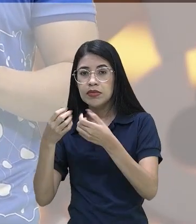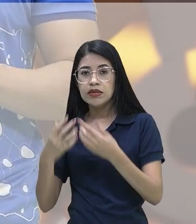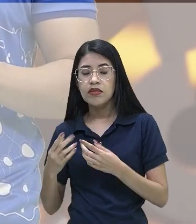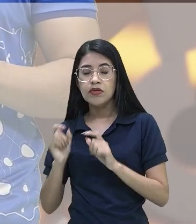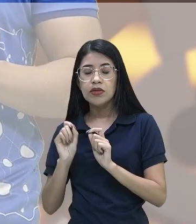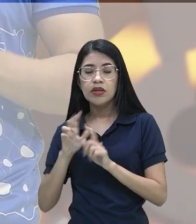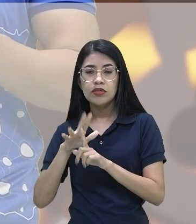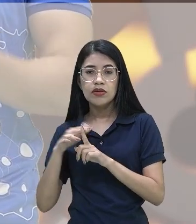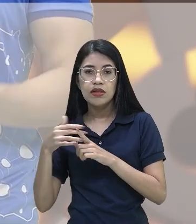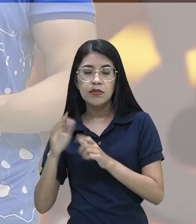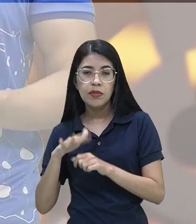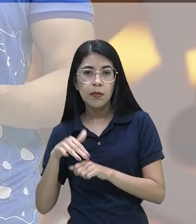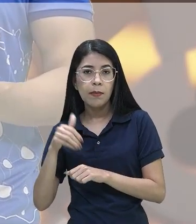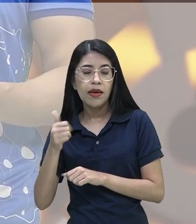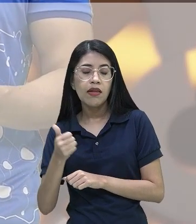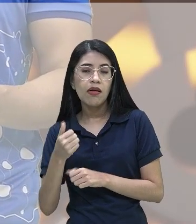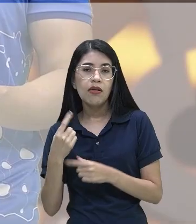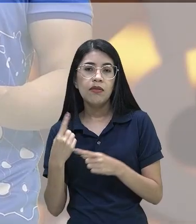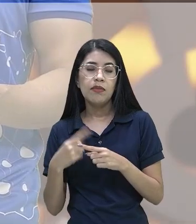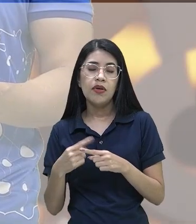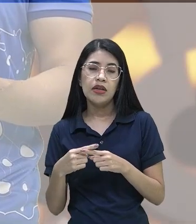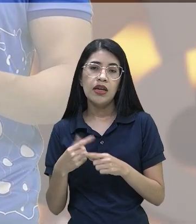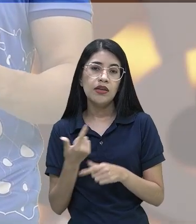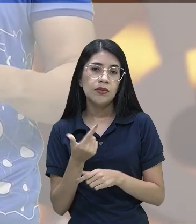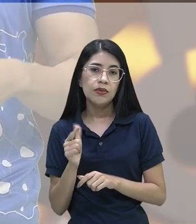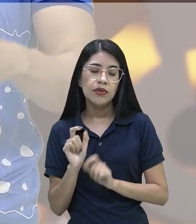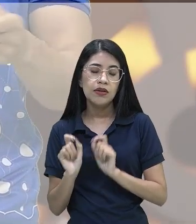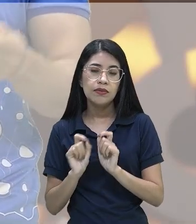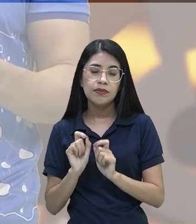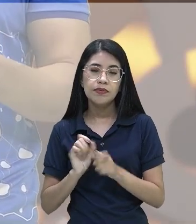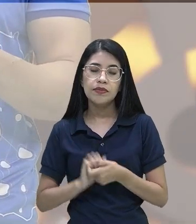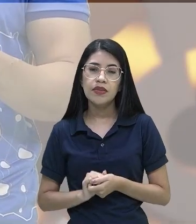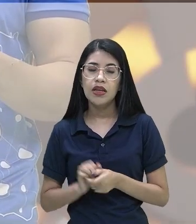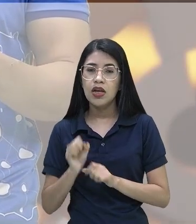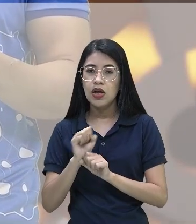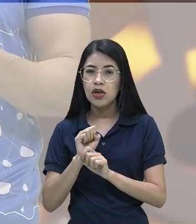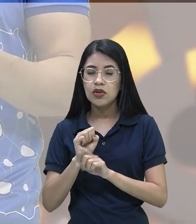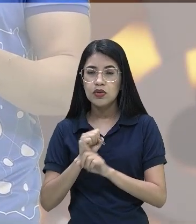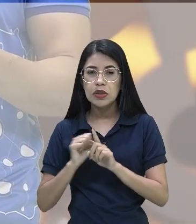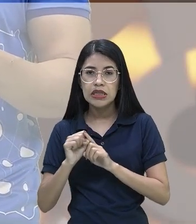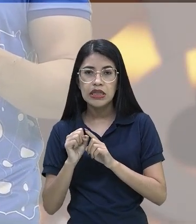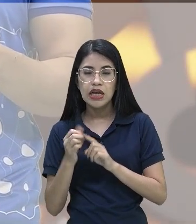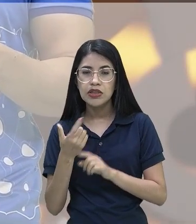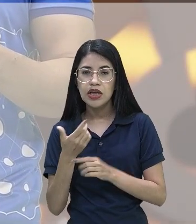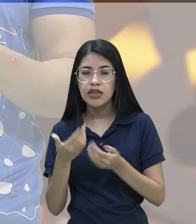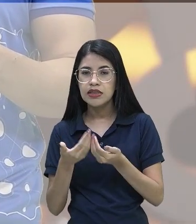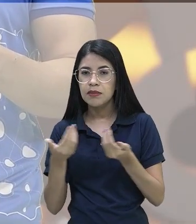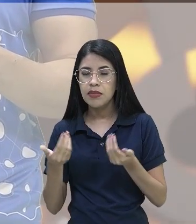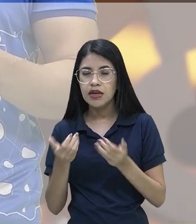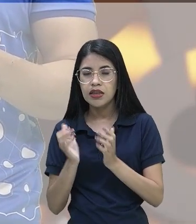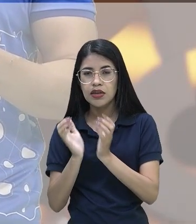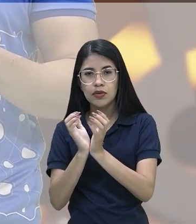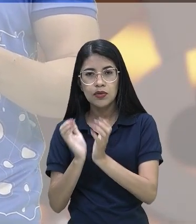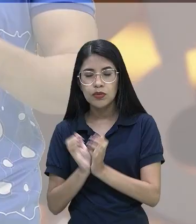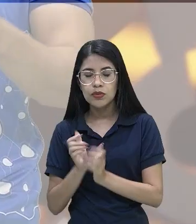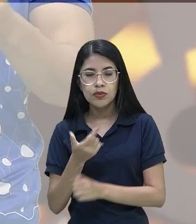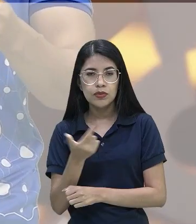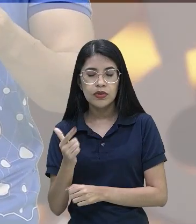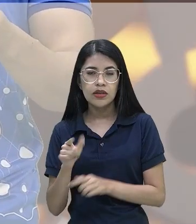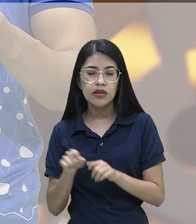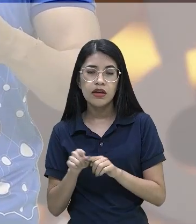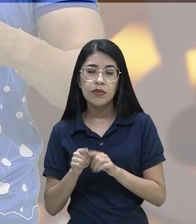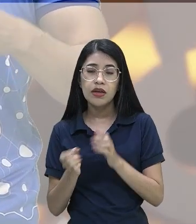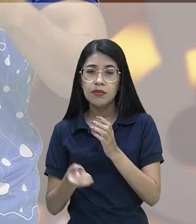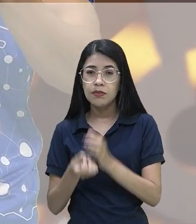era melhor. Porque no socialismo a gente não tem a sociedade dividida em classes, a propriedade, os meios